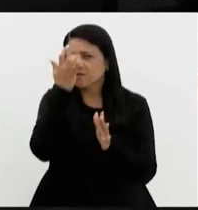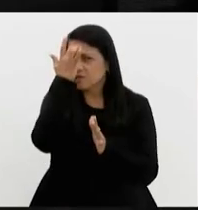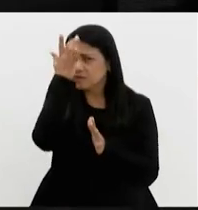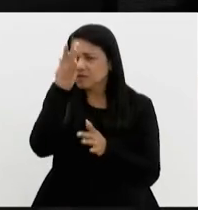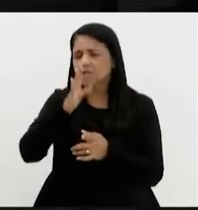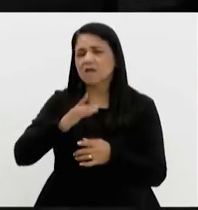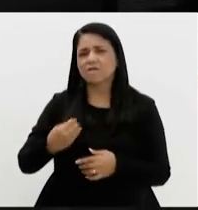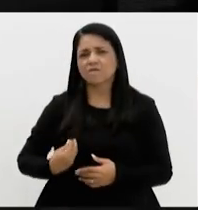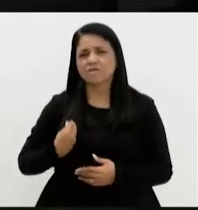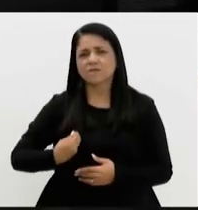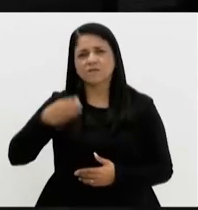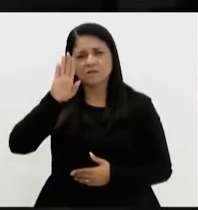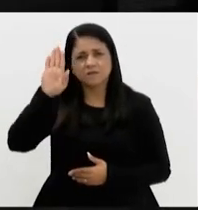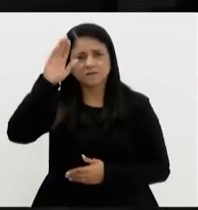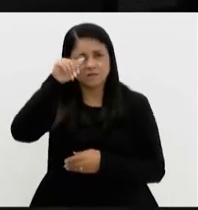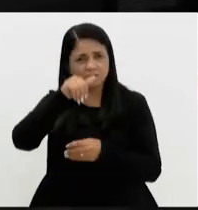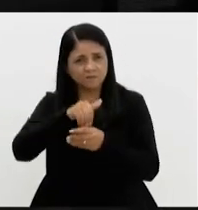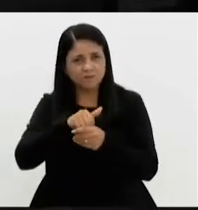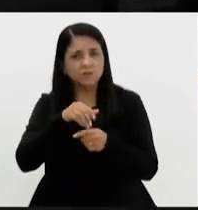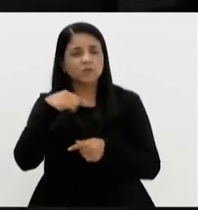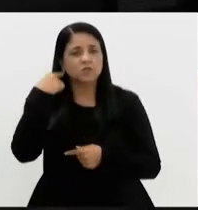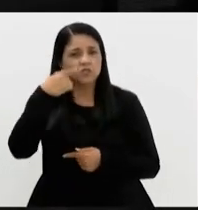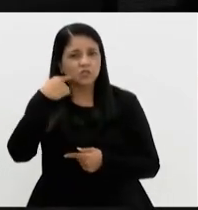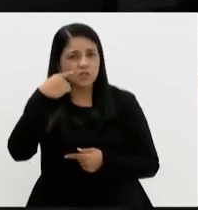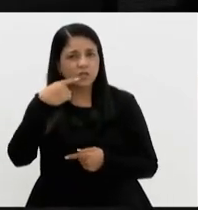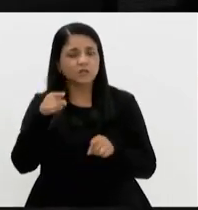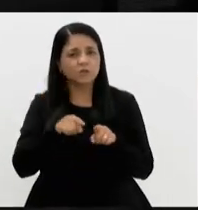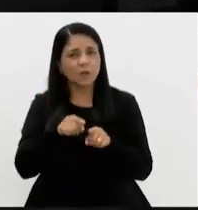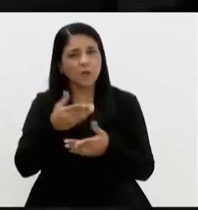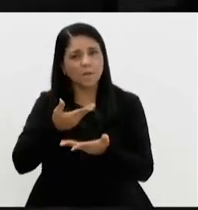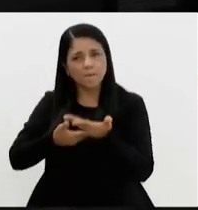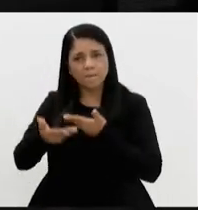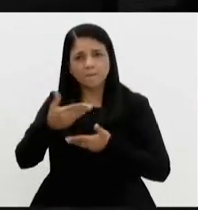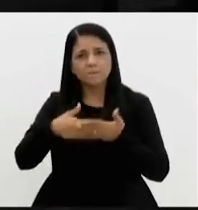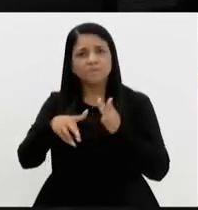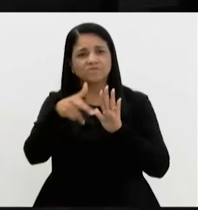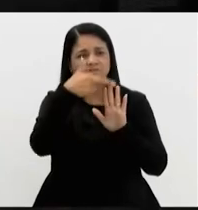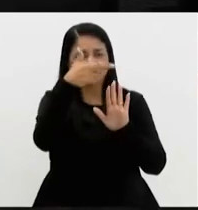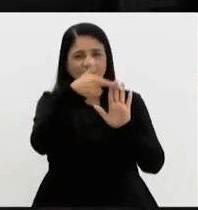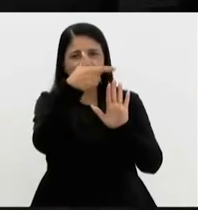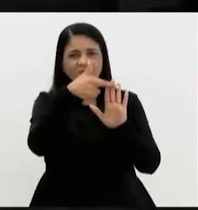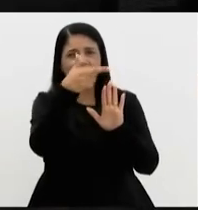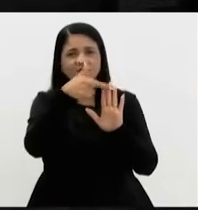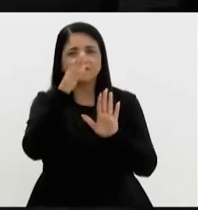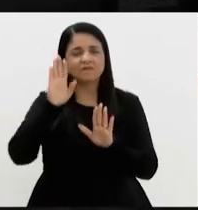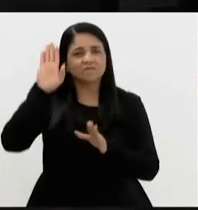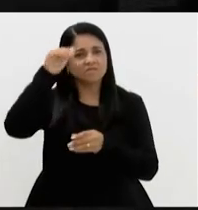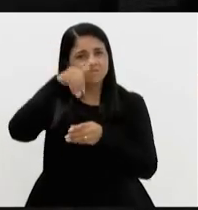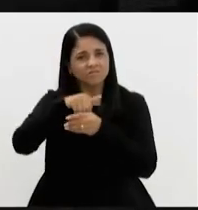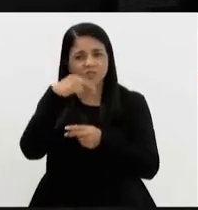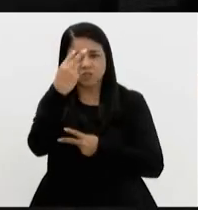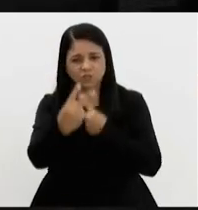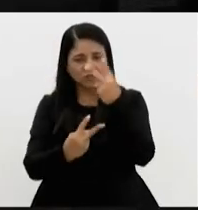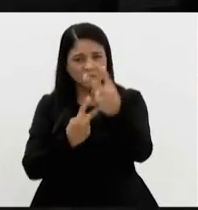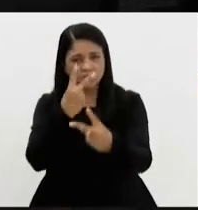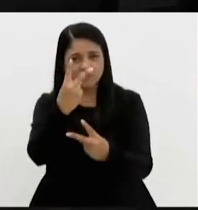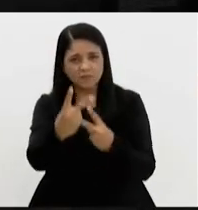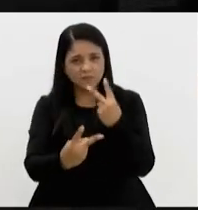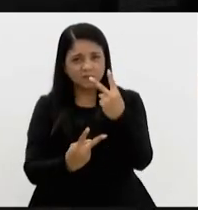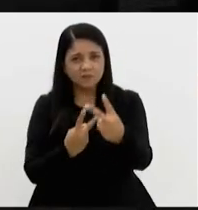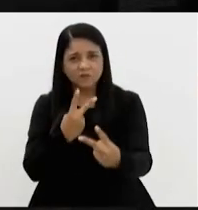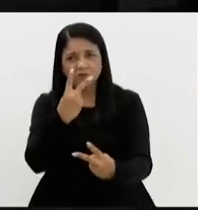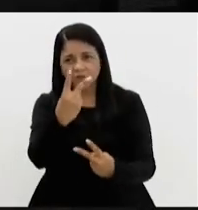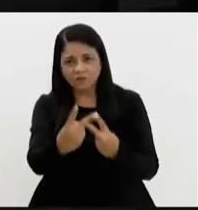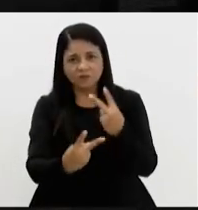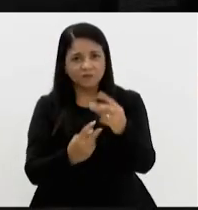candidatos e também dos operadores do direito estabelecendo as resoluções que norteiam as eleições de dois em 2 anos e muito interessante